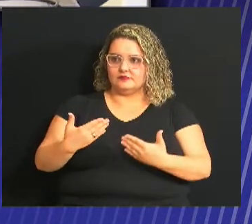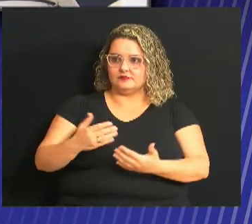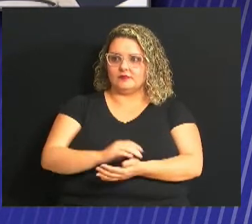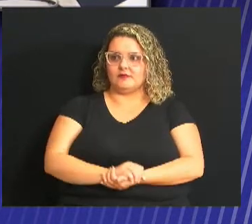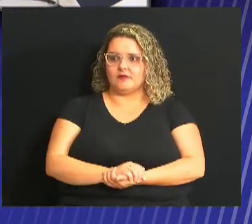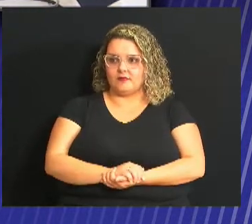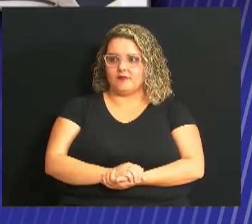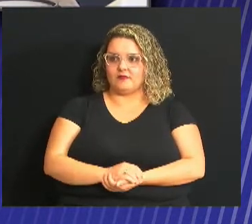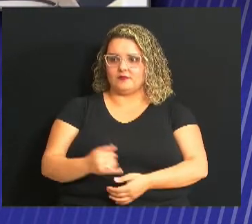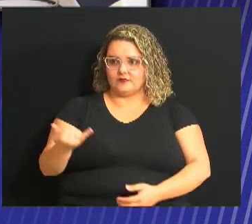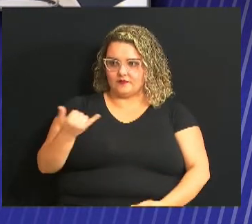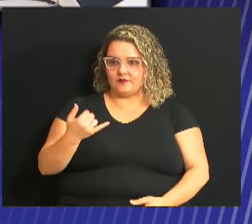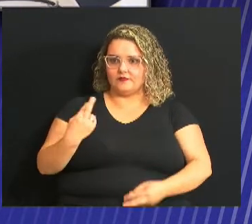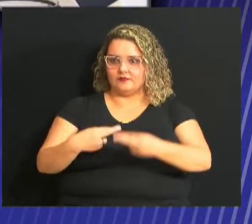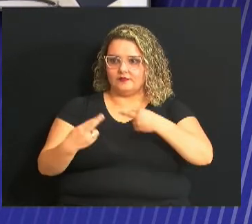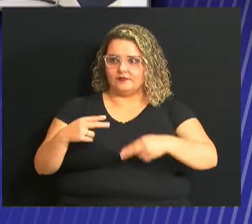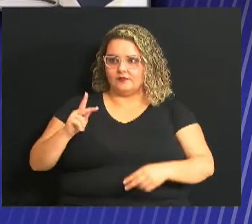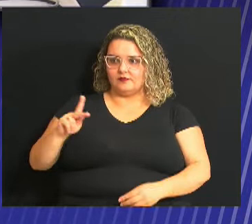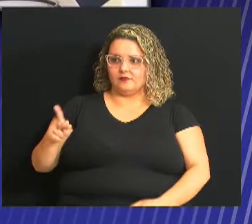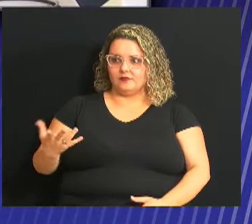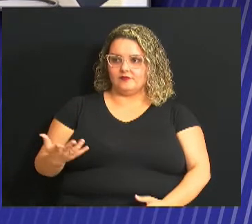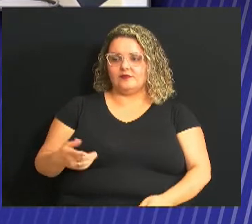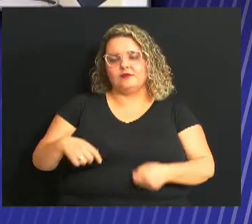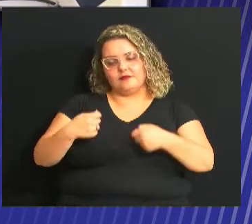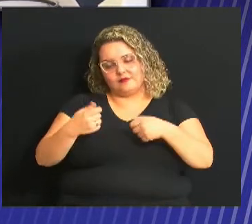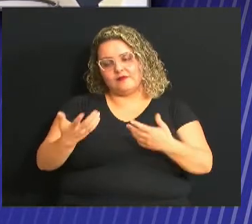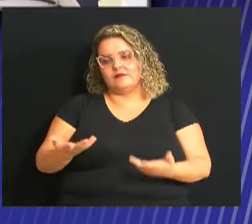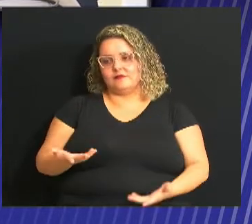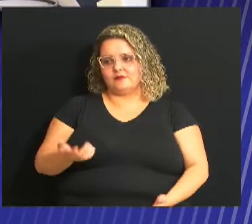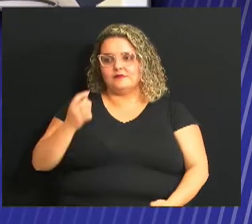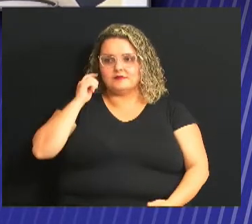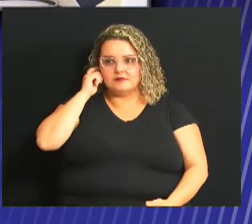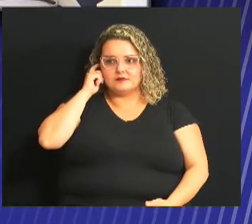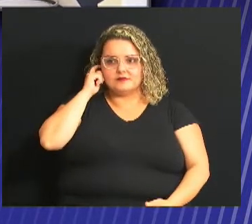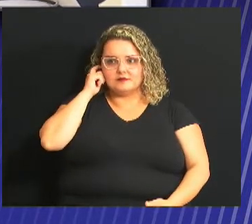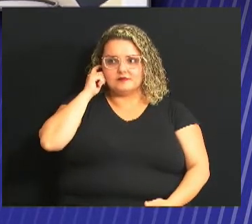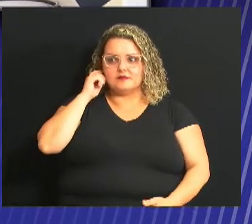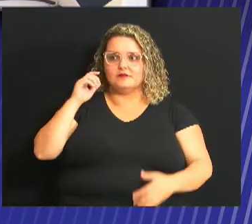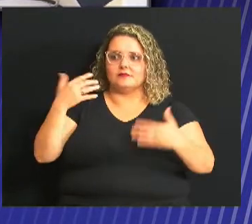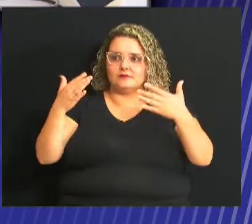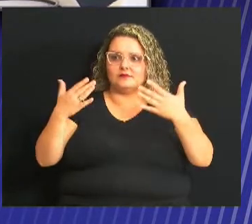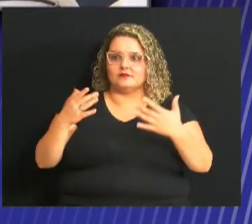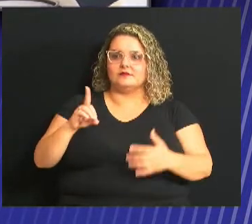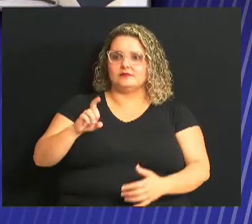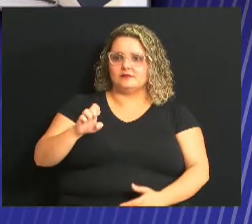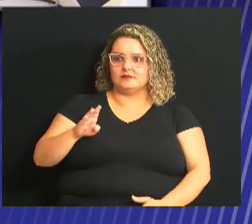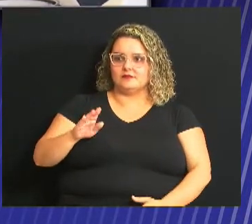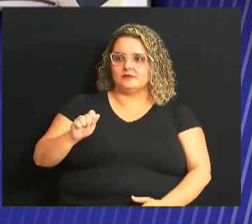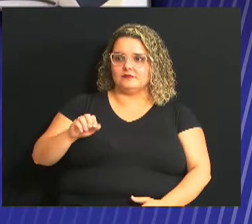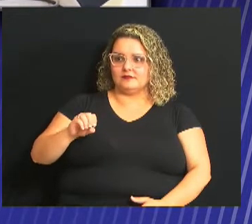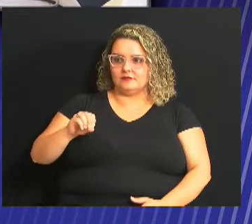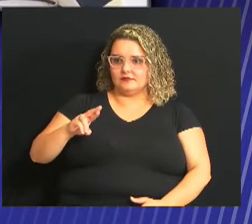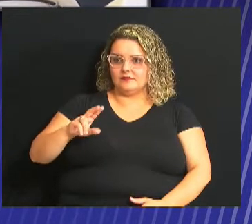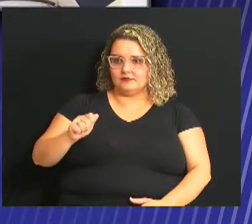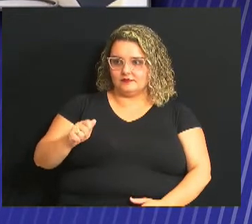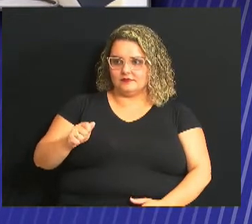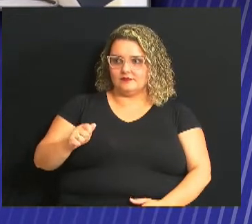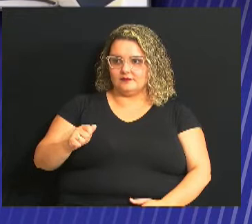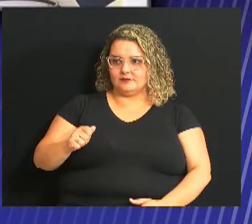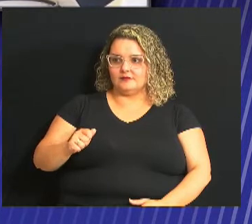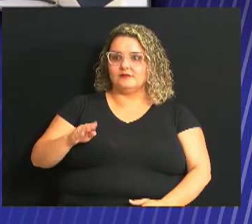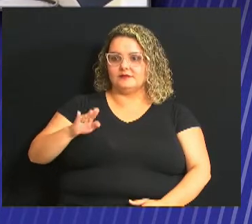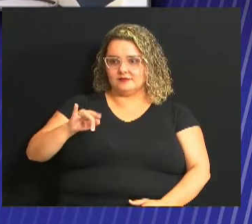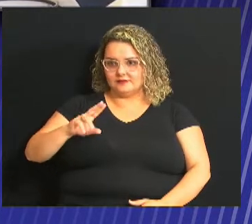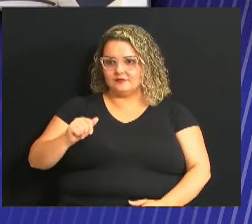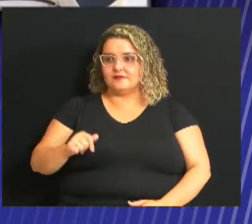uma coisa em relação à professora que eu não poderia deixar. Então, gostaria de parabenizar aqui a Débora Sirlene pelo Bira aí, que ela